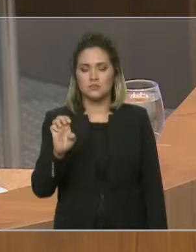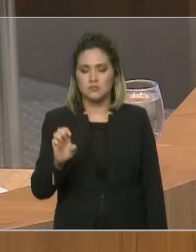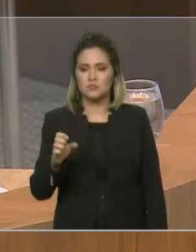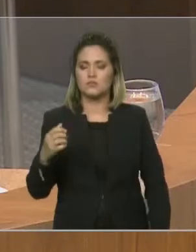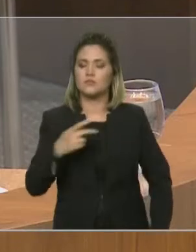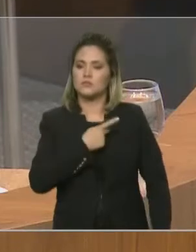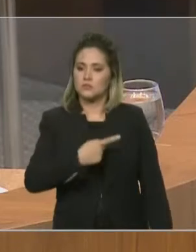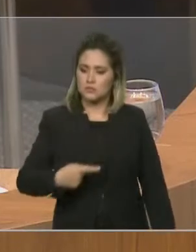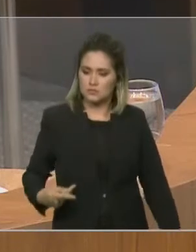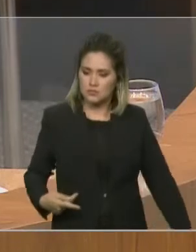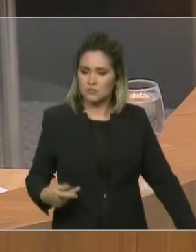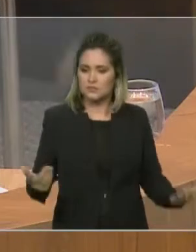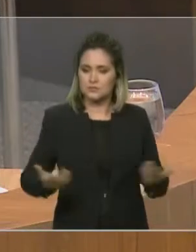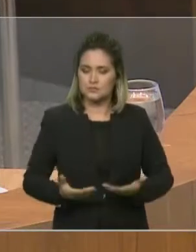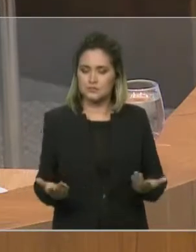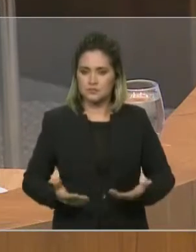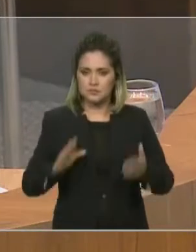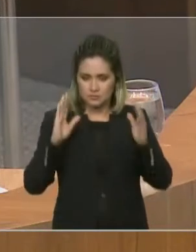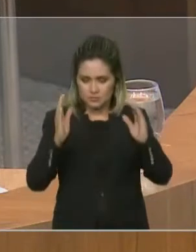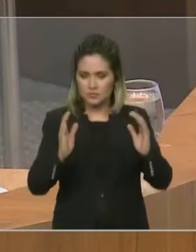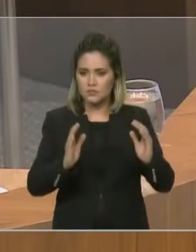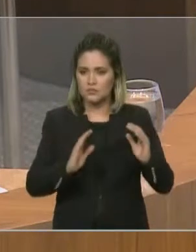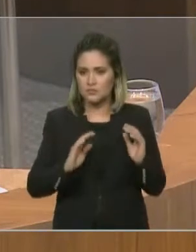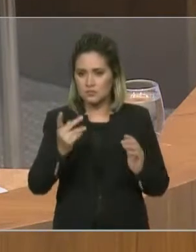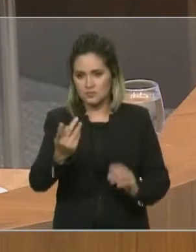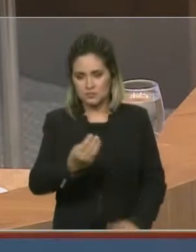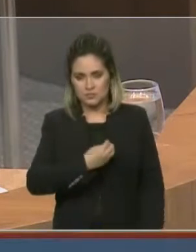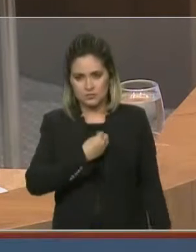muito também nos honra com sua presença,